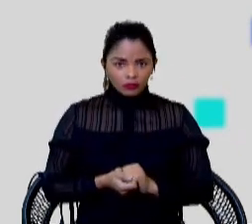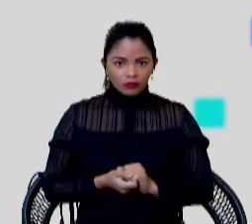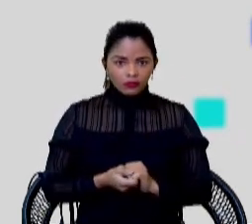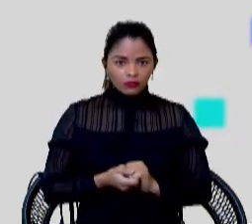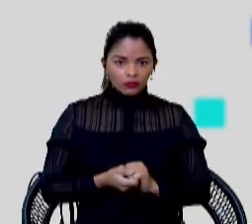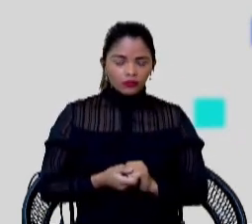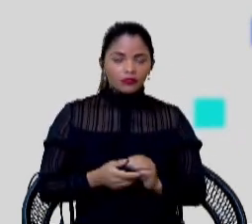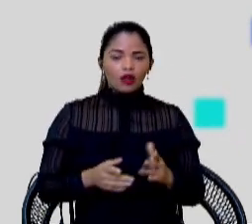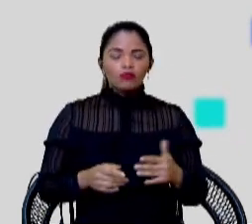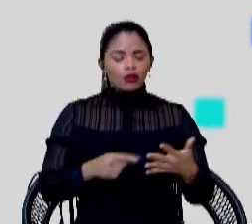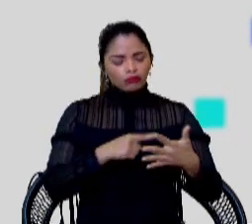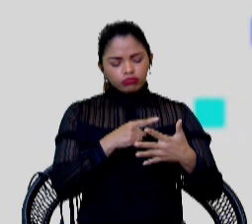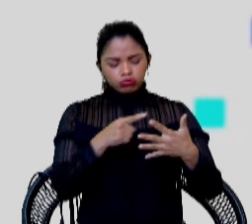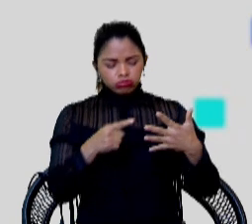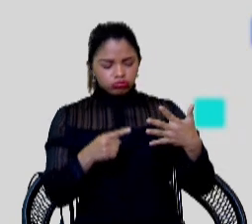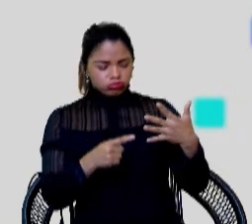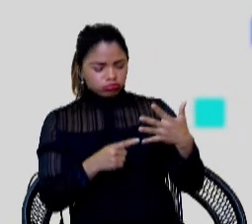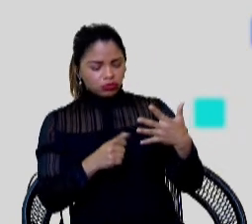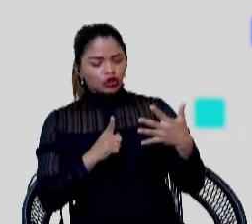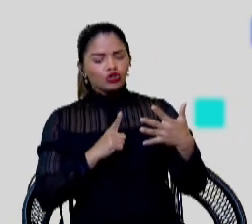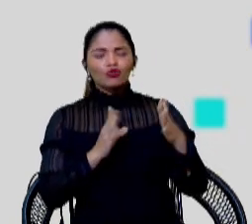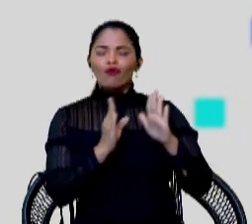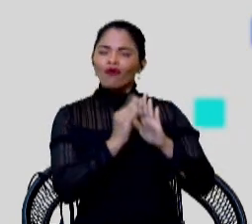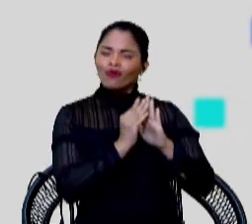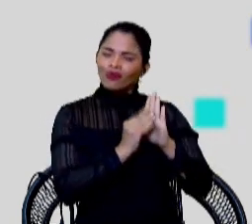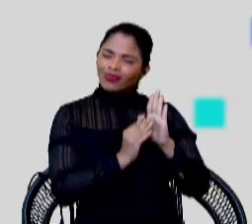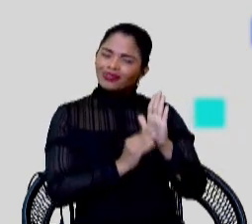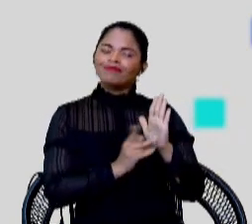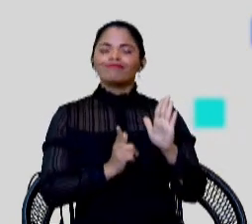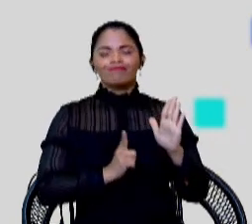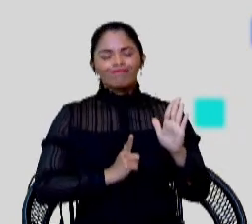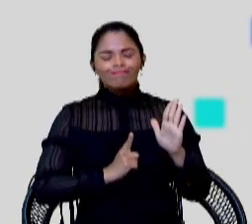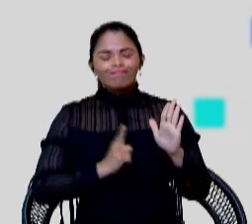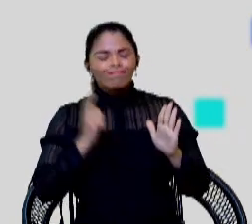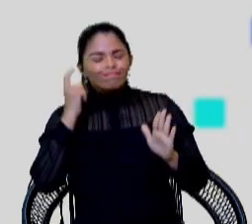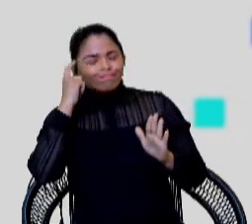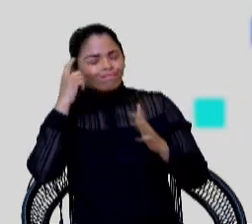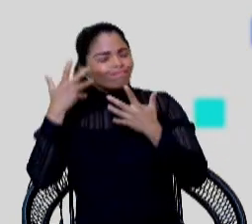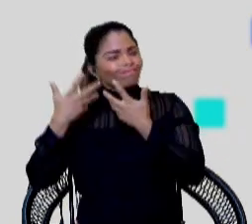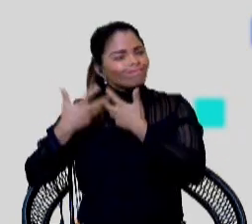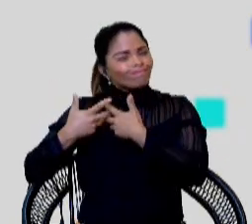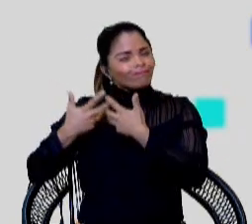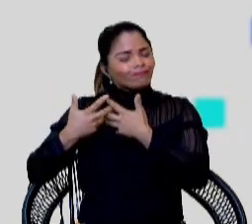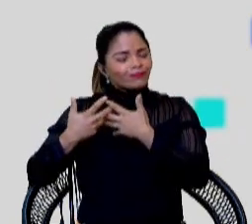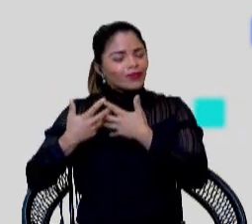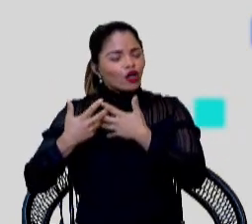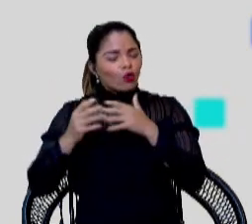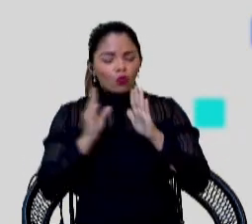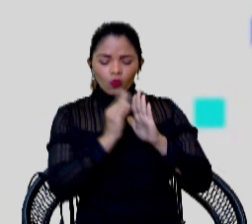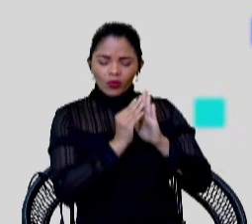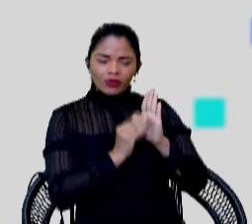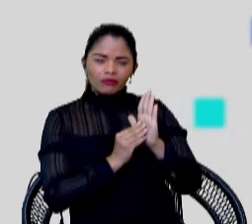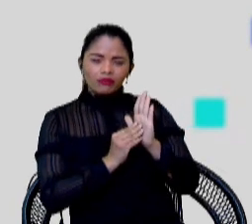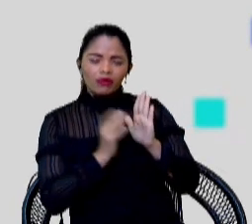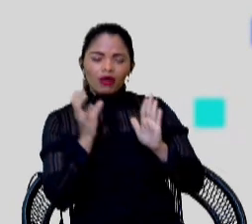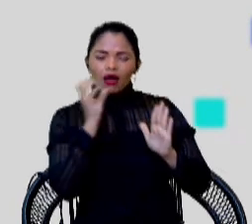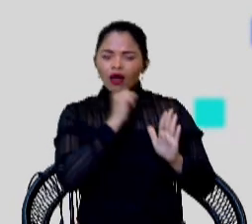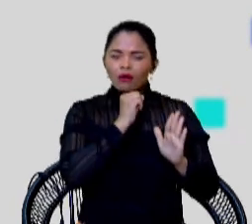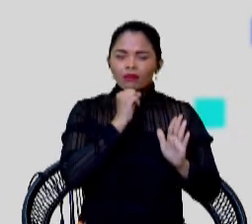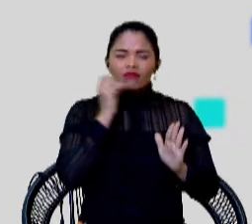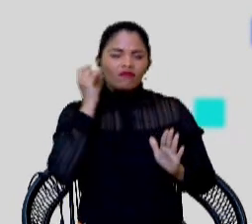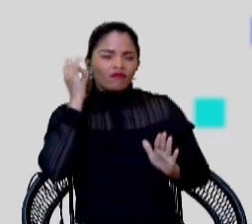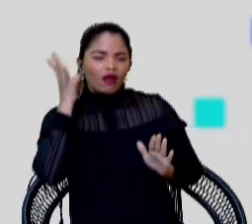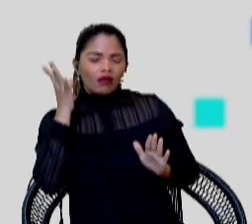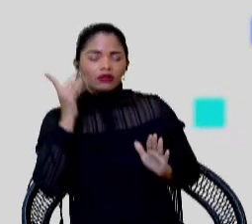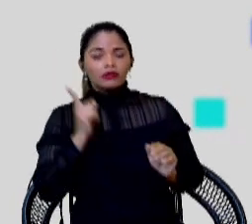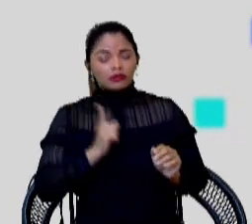Nos dá algumas alternativas, principalmente de conteúdo, tá, gente? Pensar conteúdo. Então, conteúdo rápido, conteúdo fácil, conteúdo dinâmico,